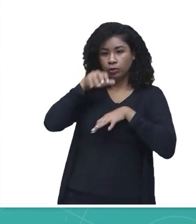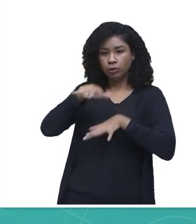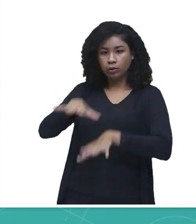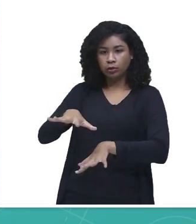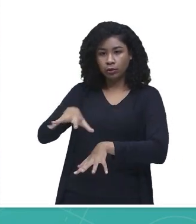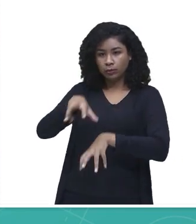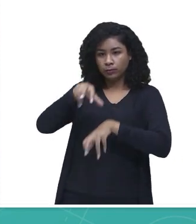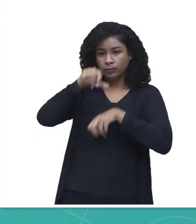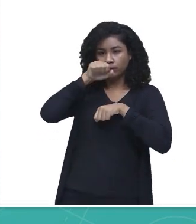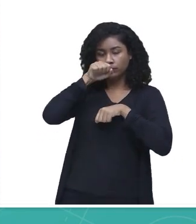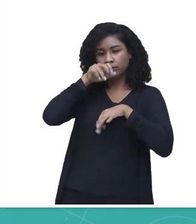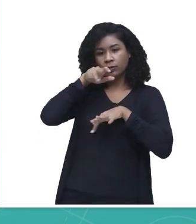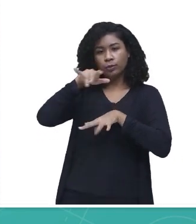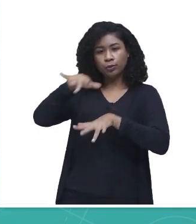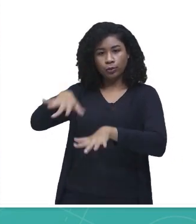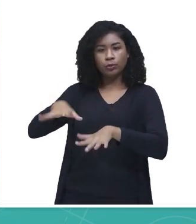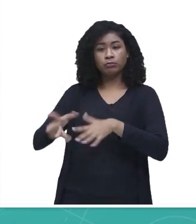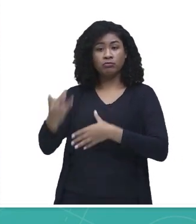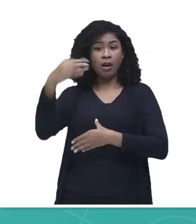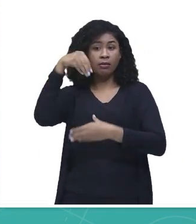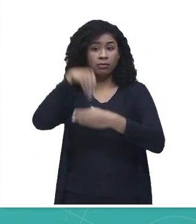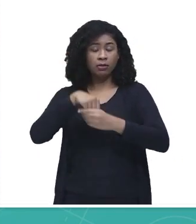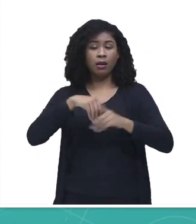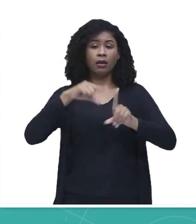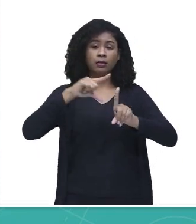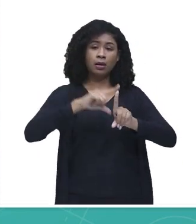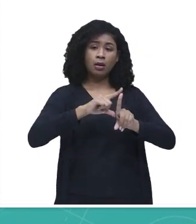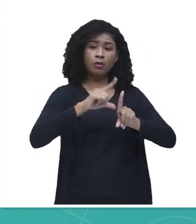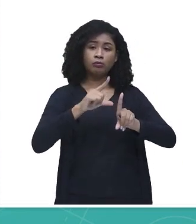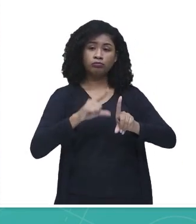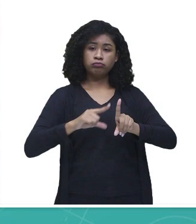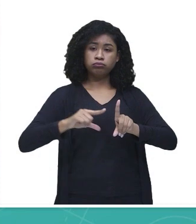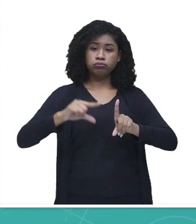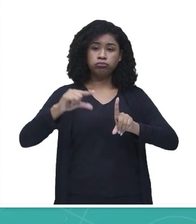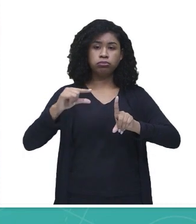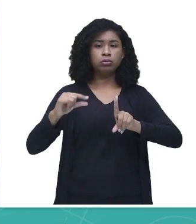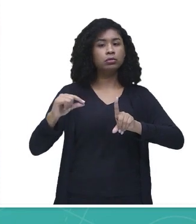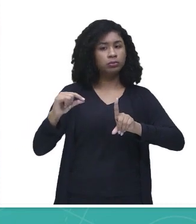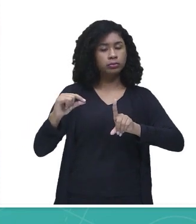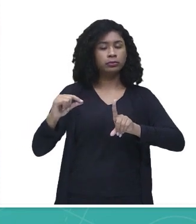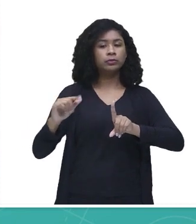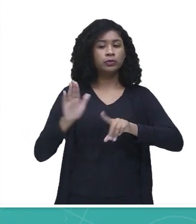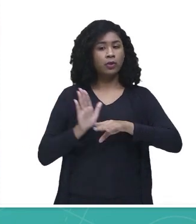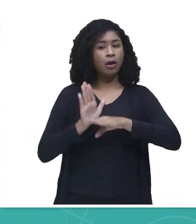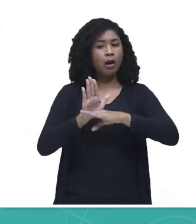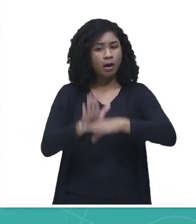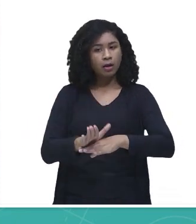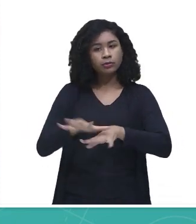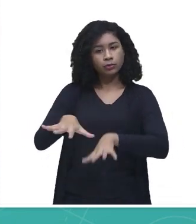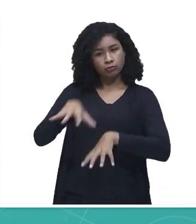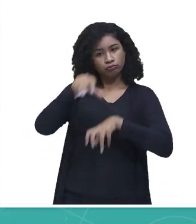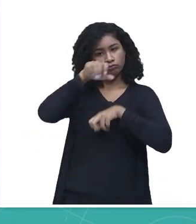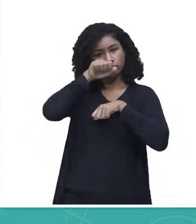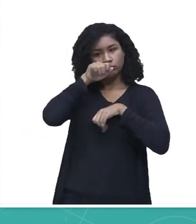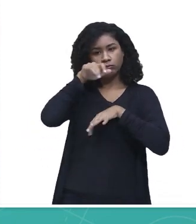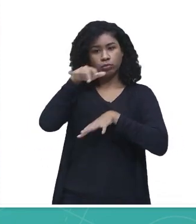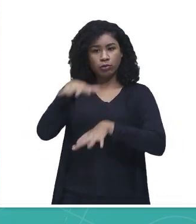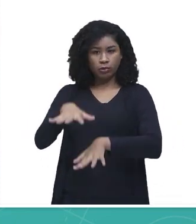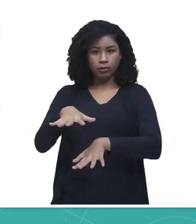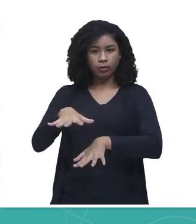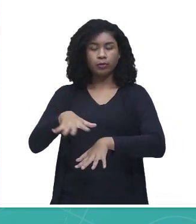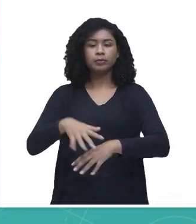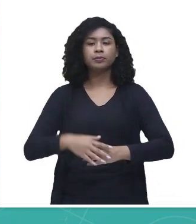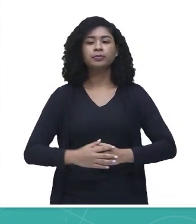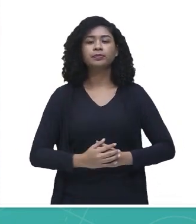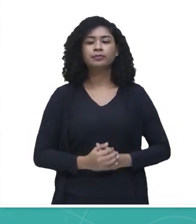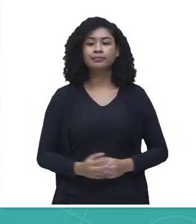aí nas folhas, tá? Faz parte aí das folhas, e ela que vai ajudar as plantas a respirarem também,